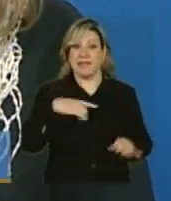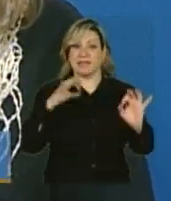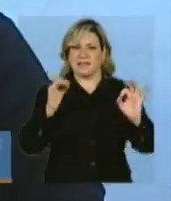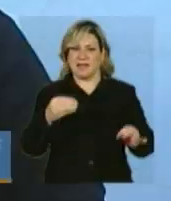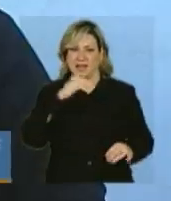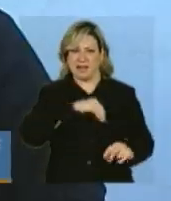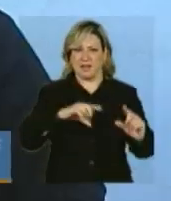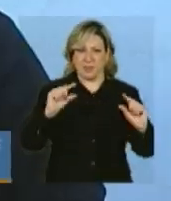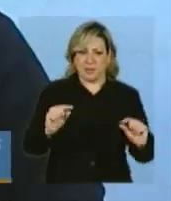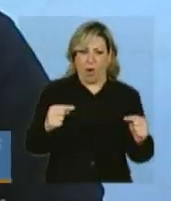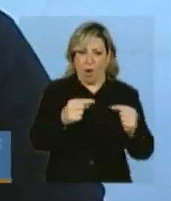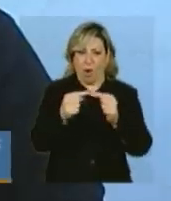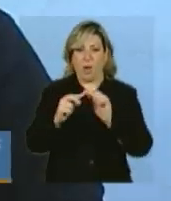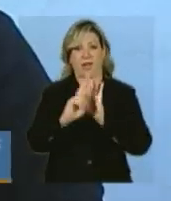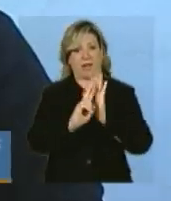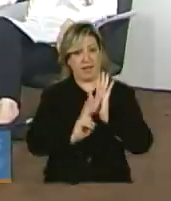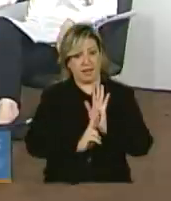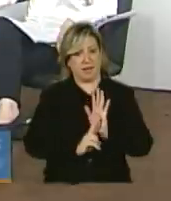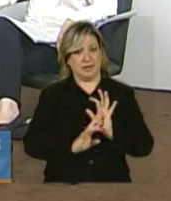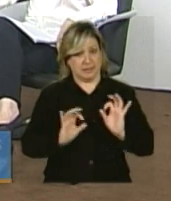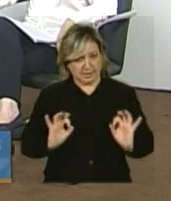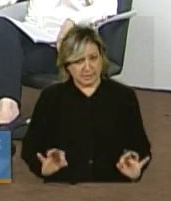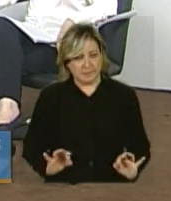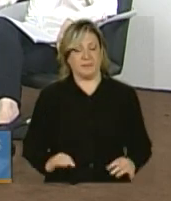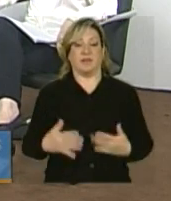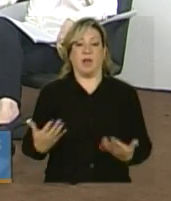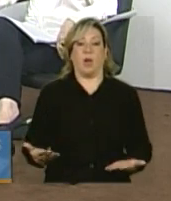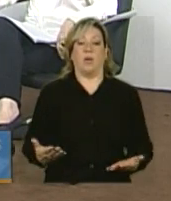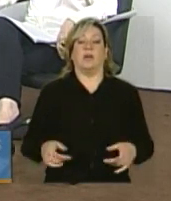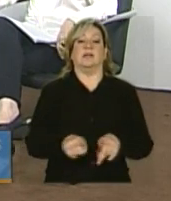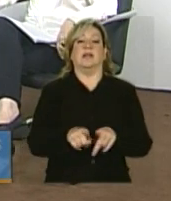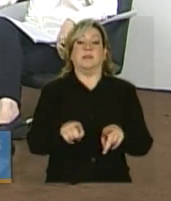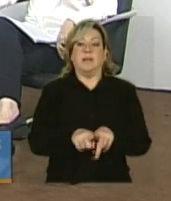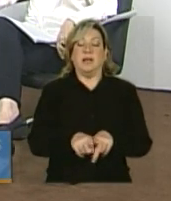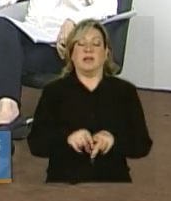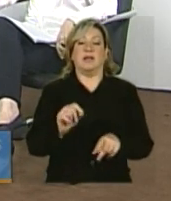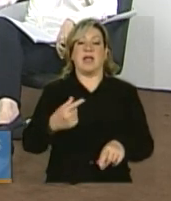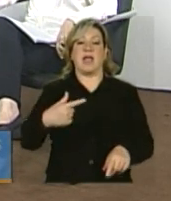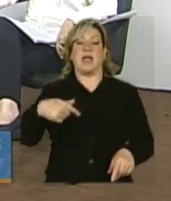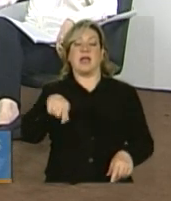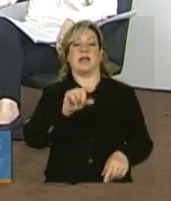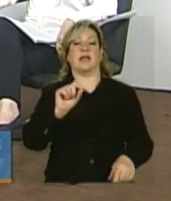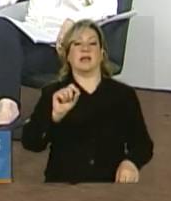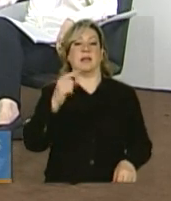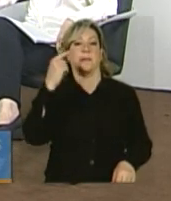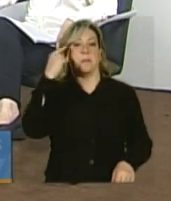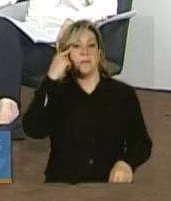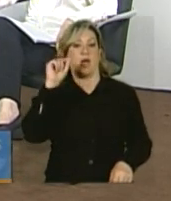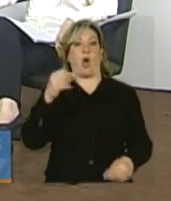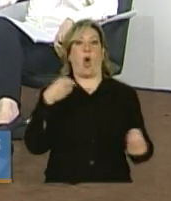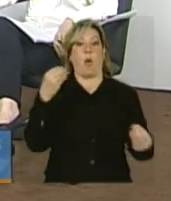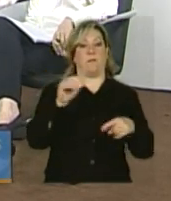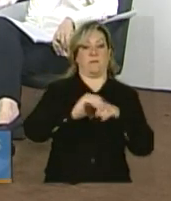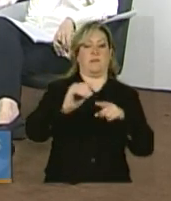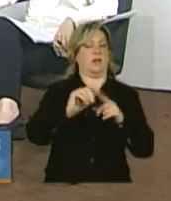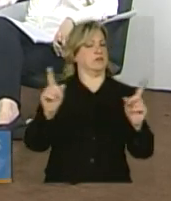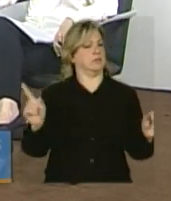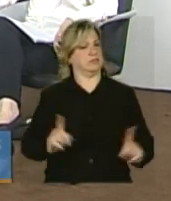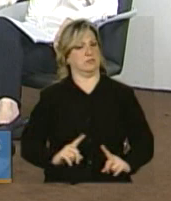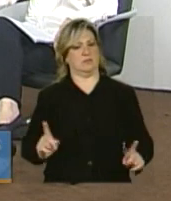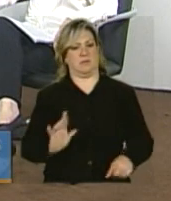perfil, tá certo? E segundo, que não vejam absolutamente como privilégio, porque não